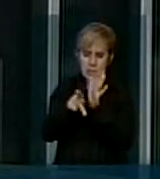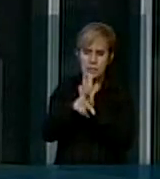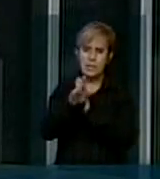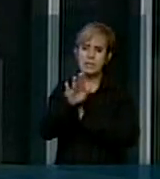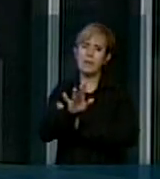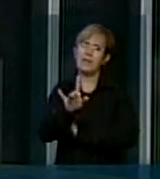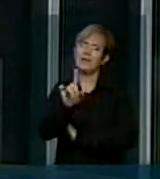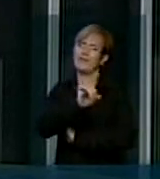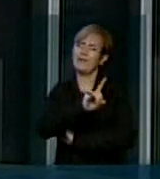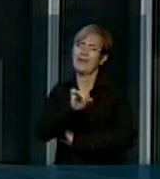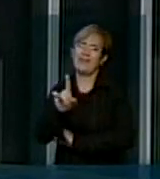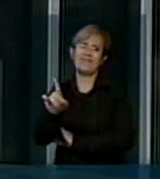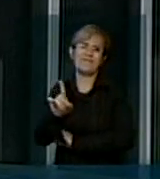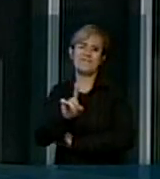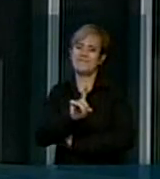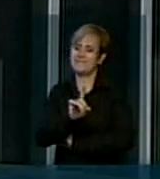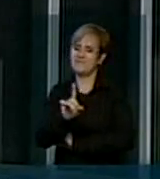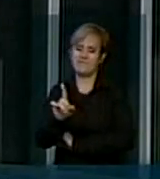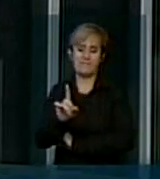é uma batalha